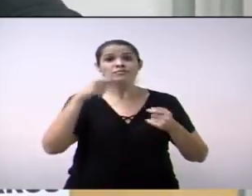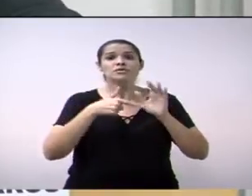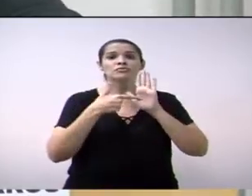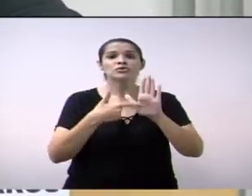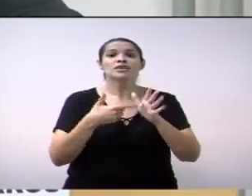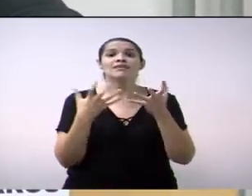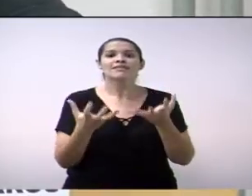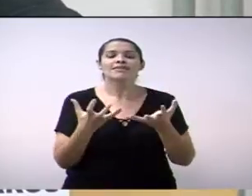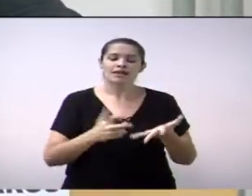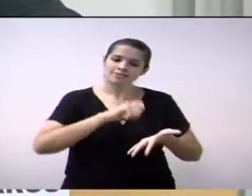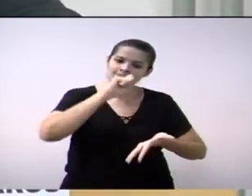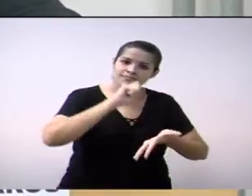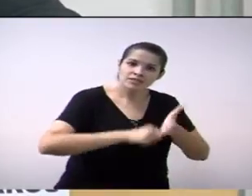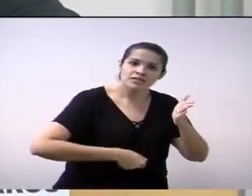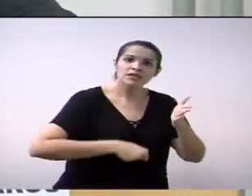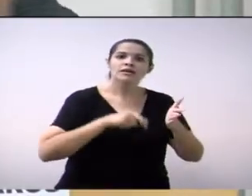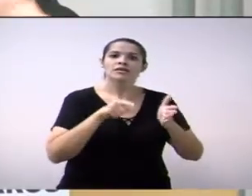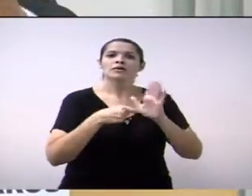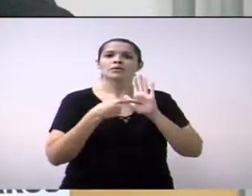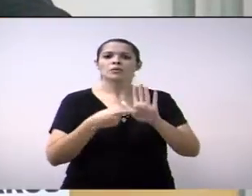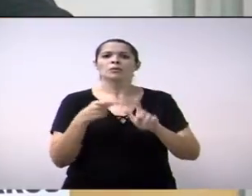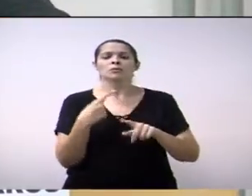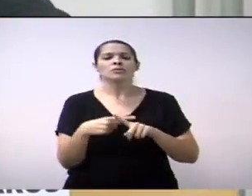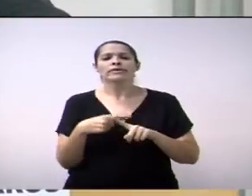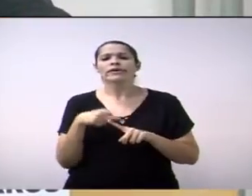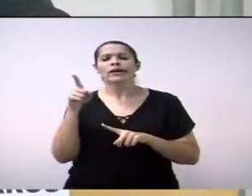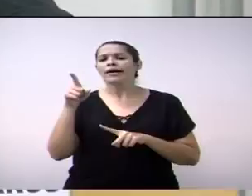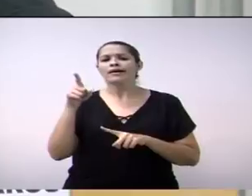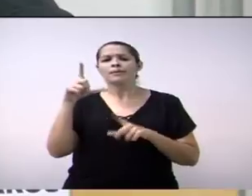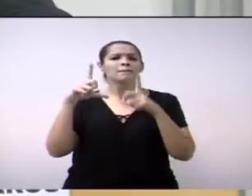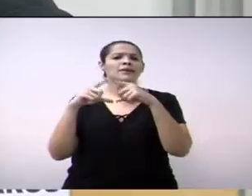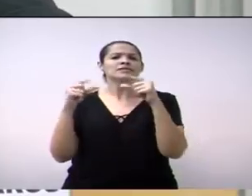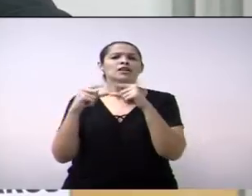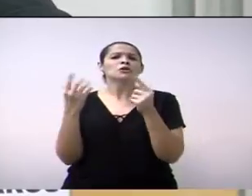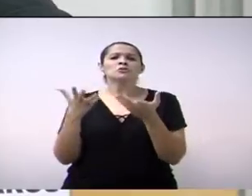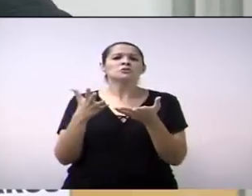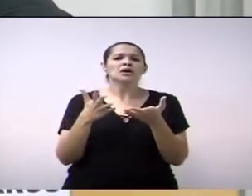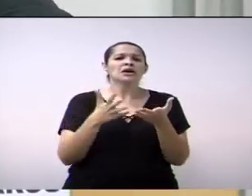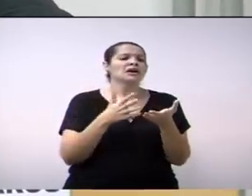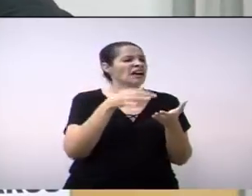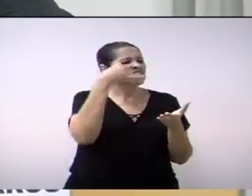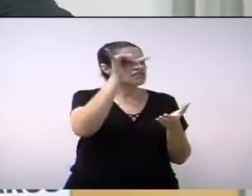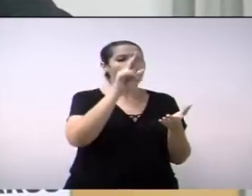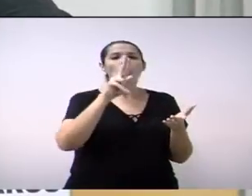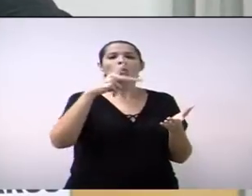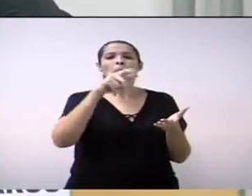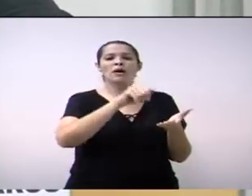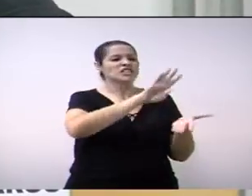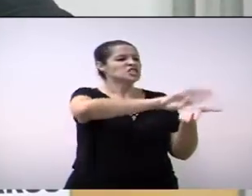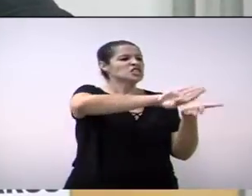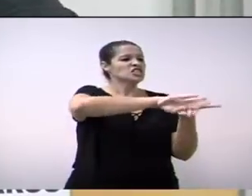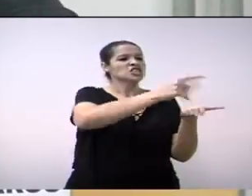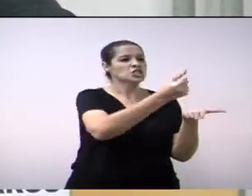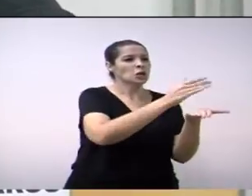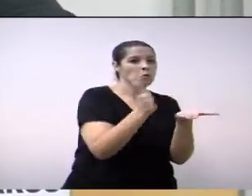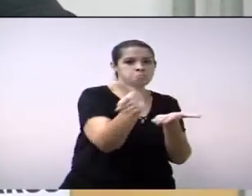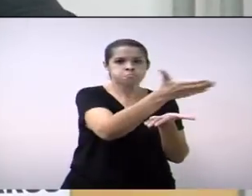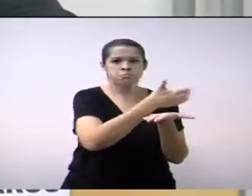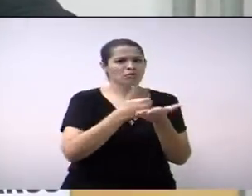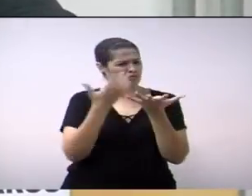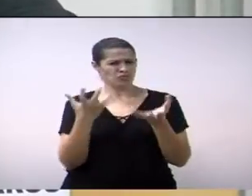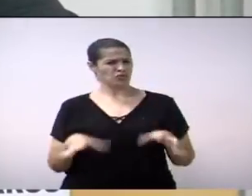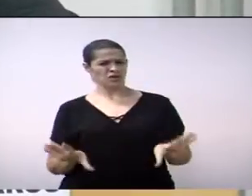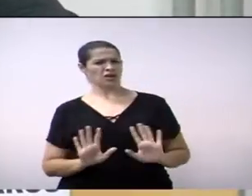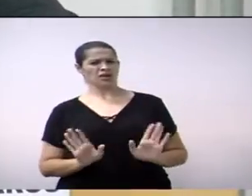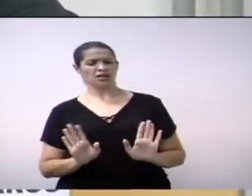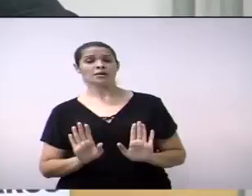ele disse que a intenção desse setor não é tirar a UPA, não é tirar as coisas, é dar as UPAs, é